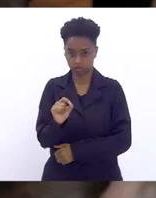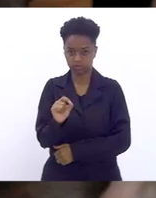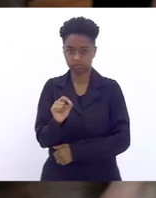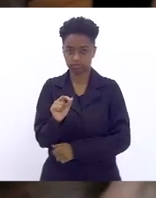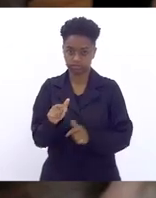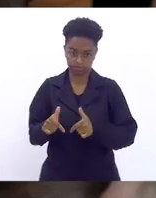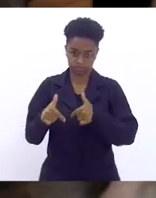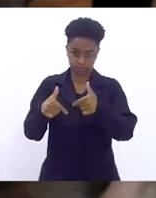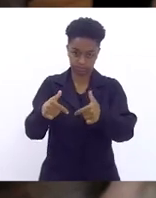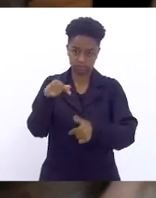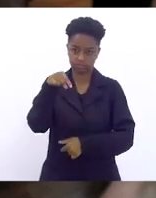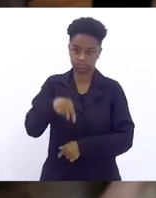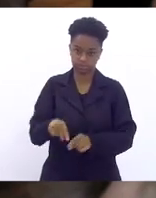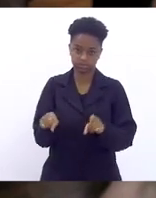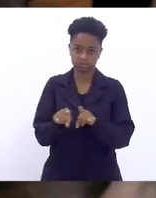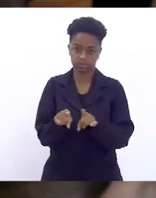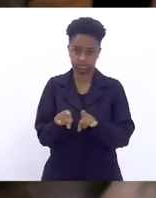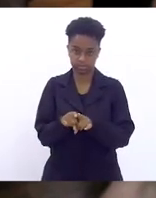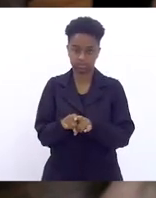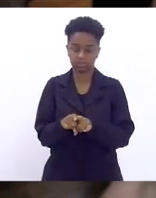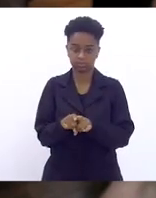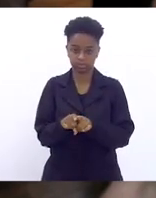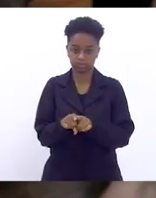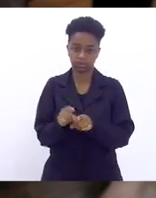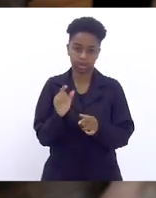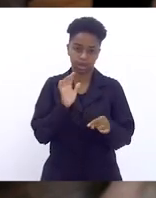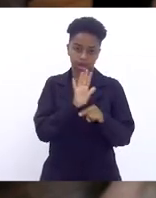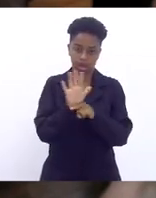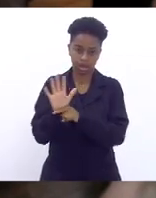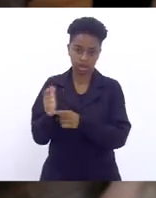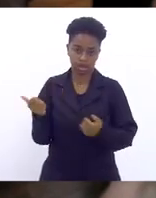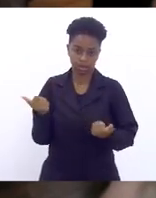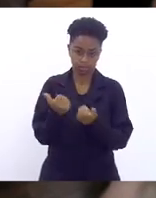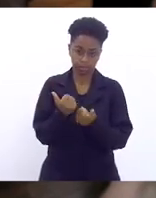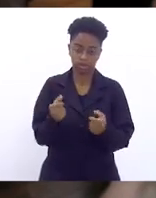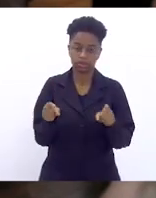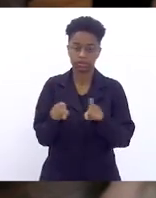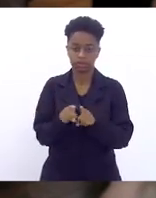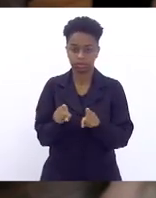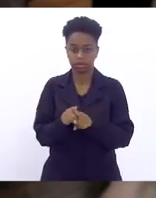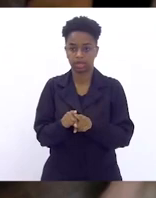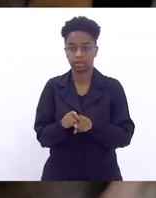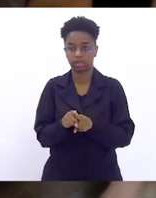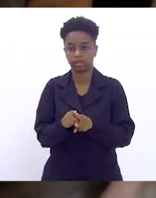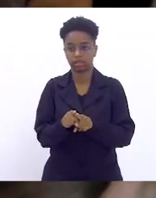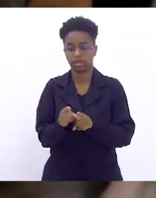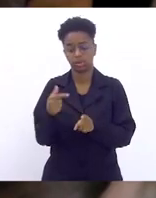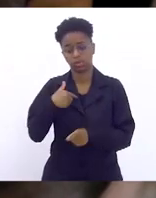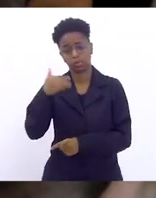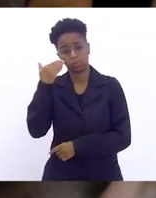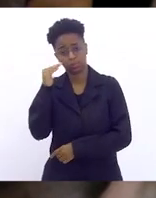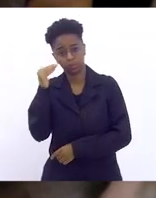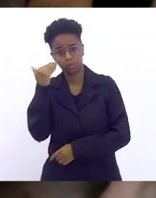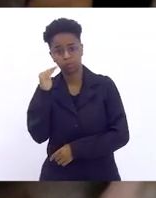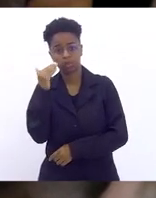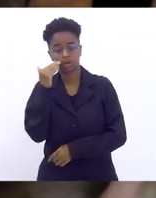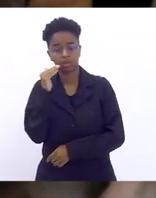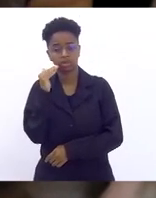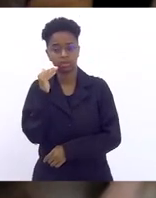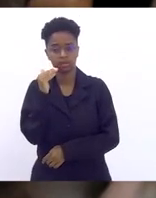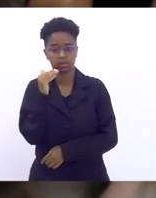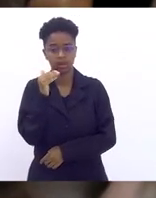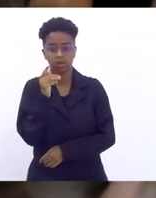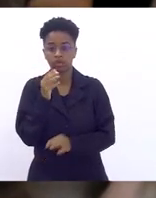que também dessa casa dando mais uma dessas contribuições e também tem um pleno entendimento de que